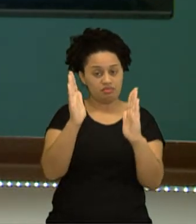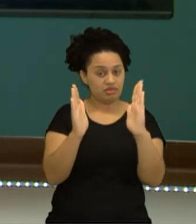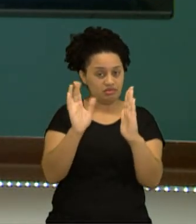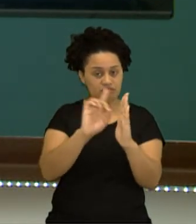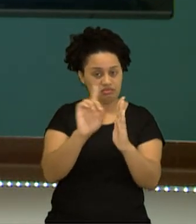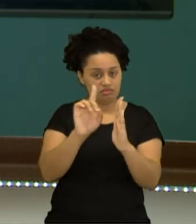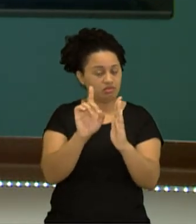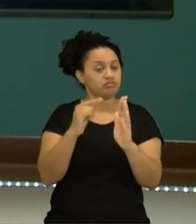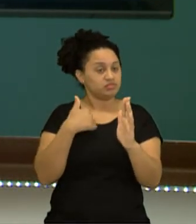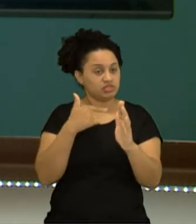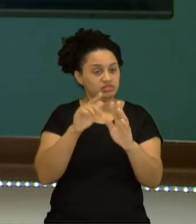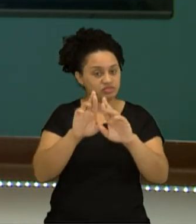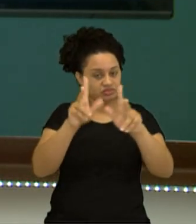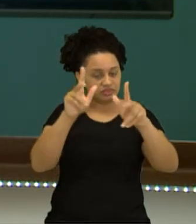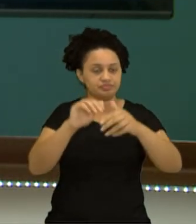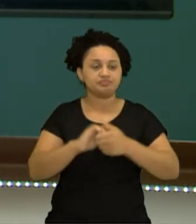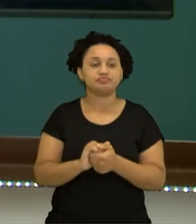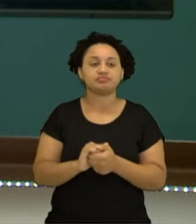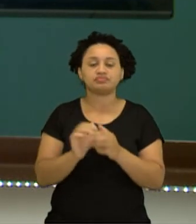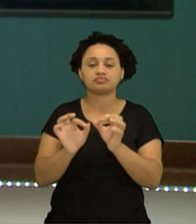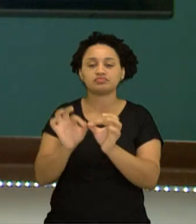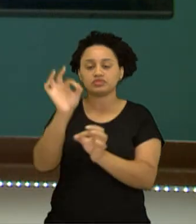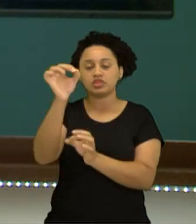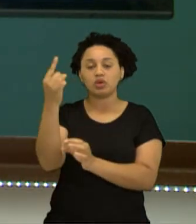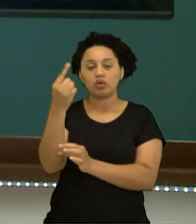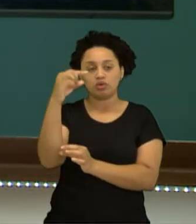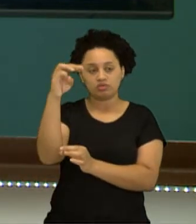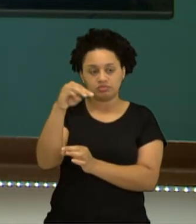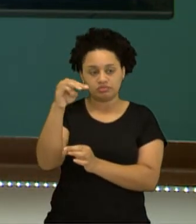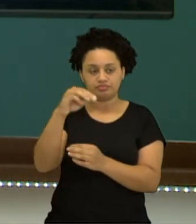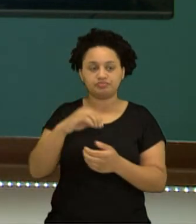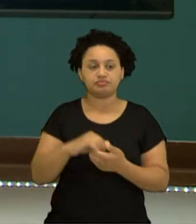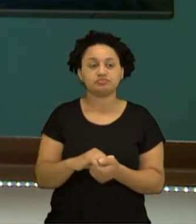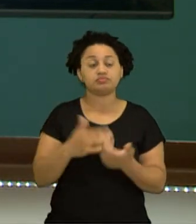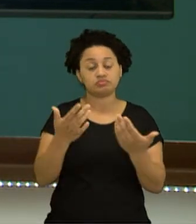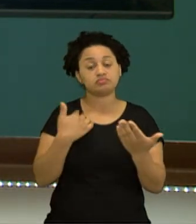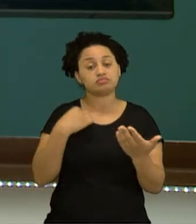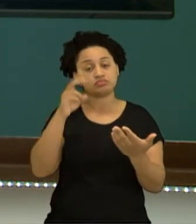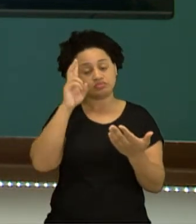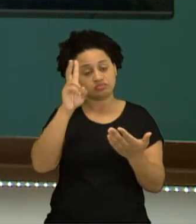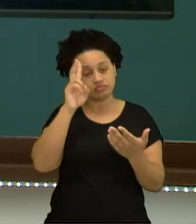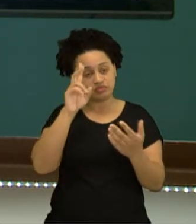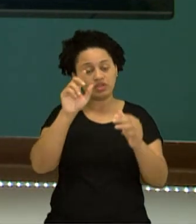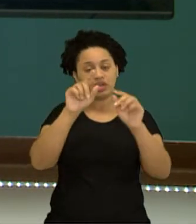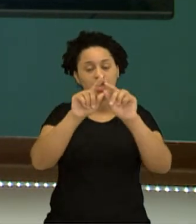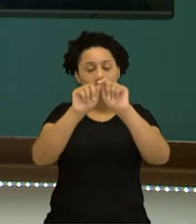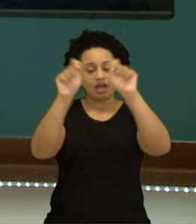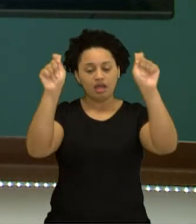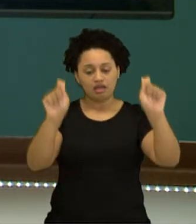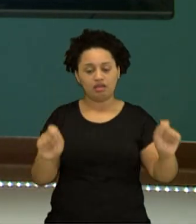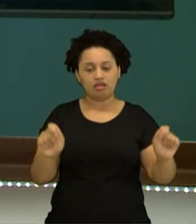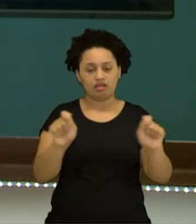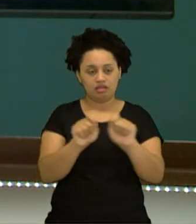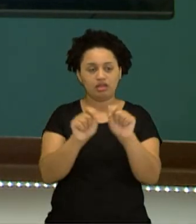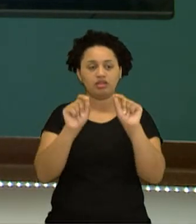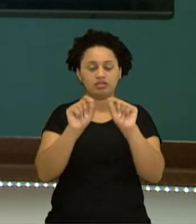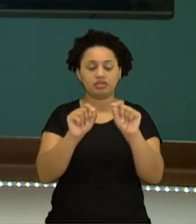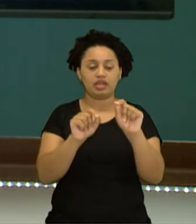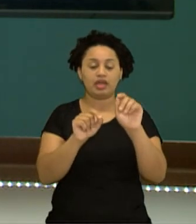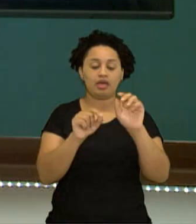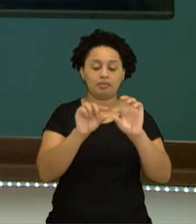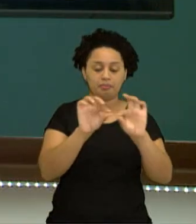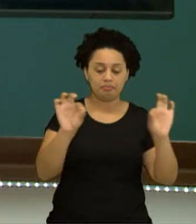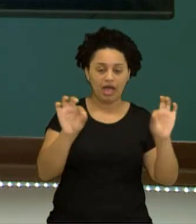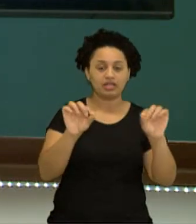ali, então não é um cilindro. Então, essa altura seria 1. Lembrando que a área desse quadrilátero é base